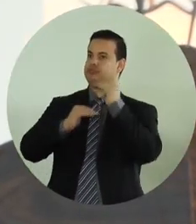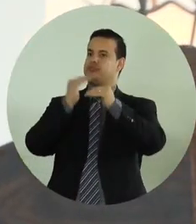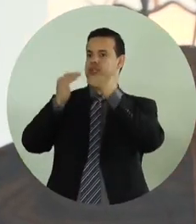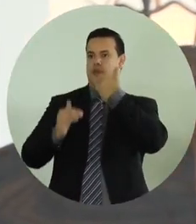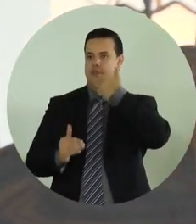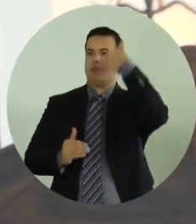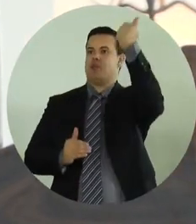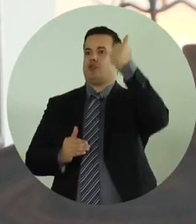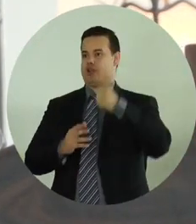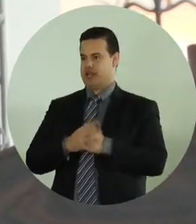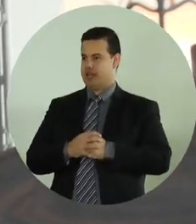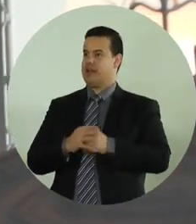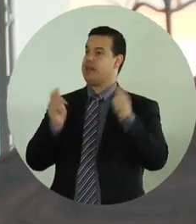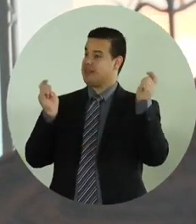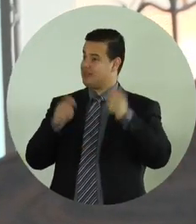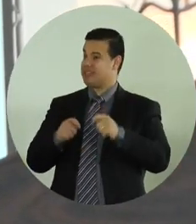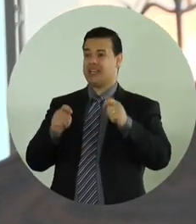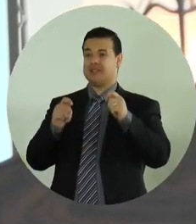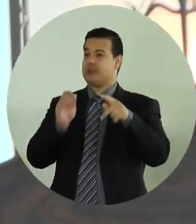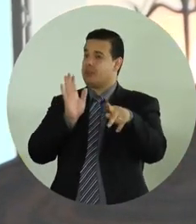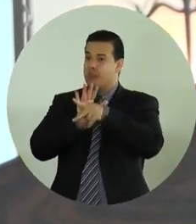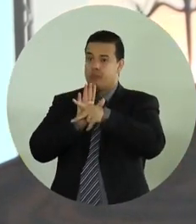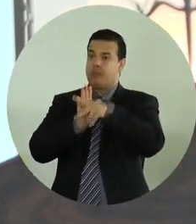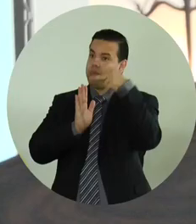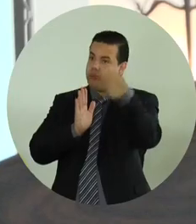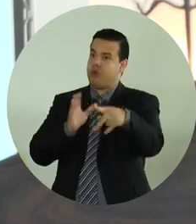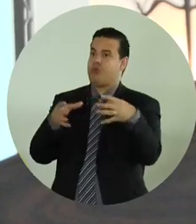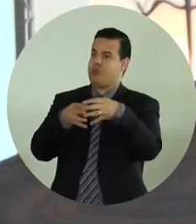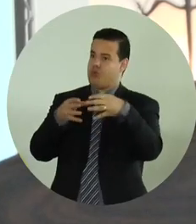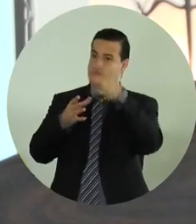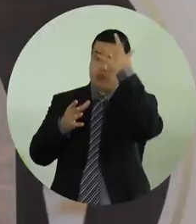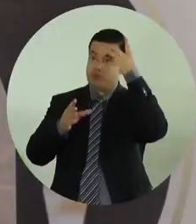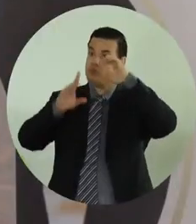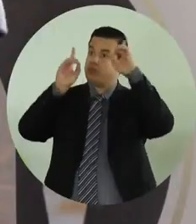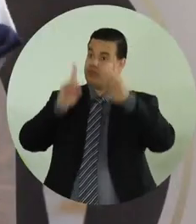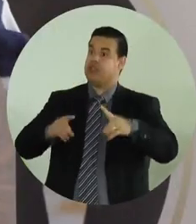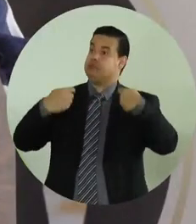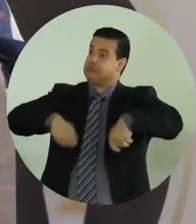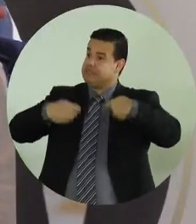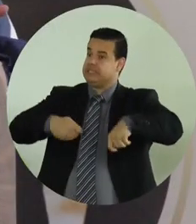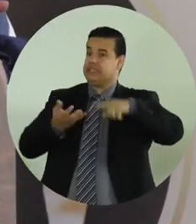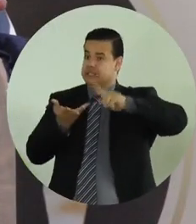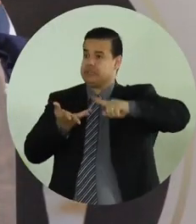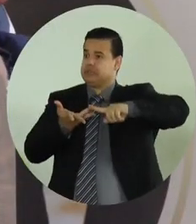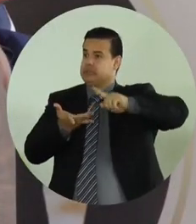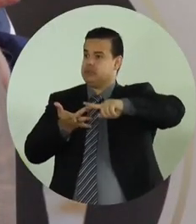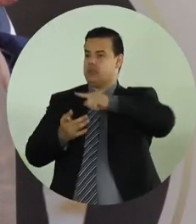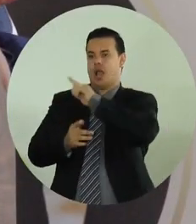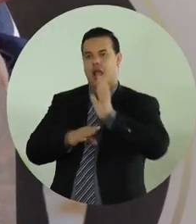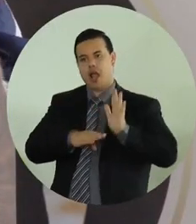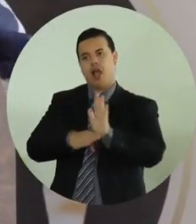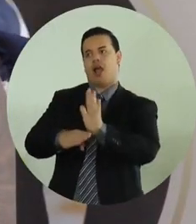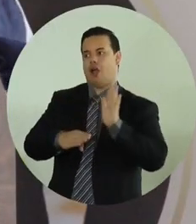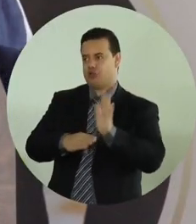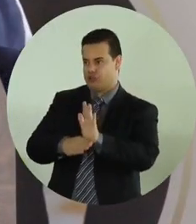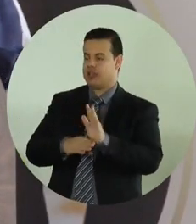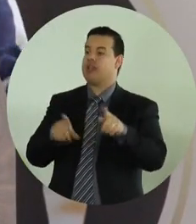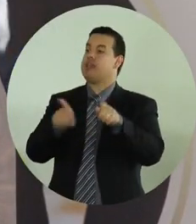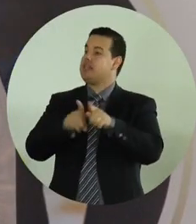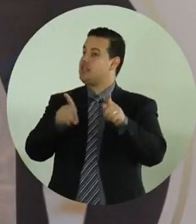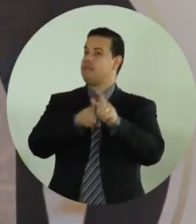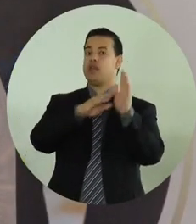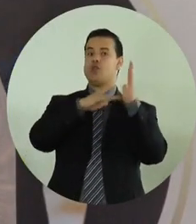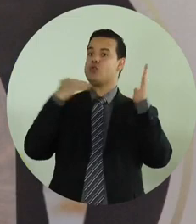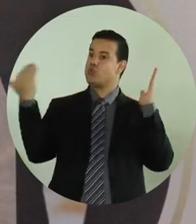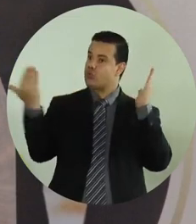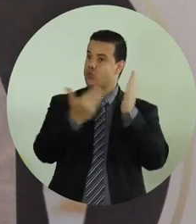a especificidade que as pessoas com deficiência necessitam. E a universalidade da assistência para todos.